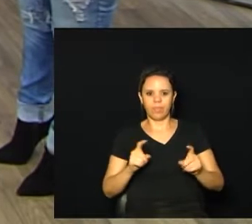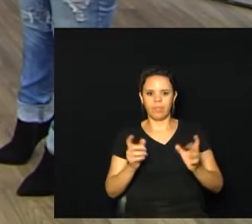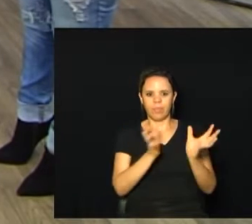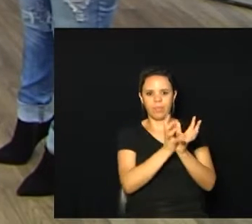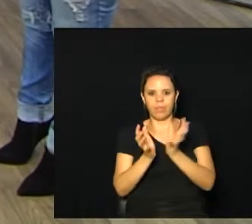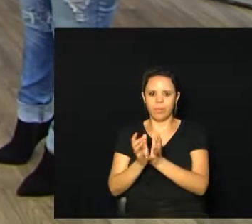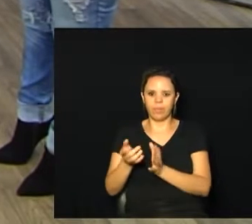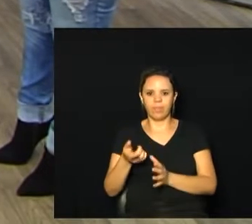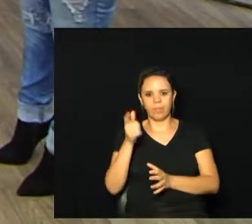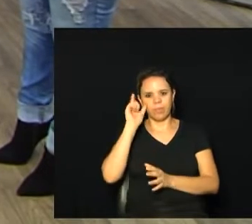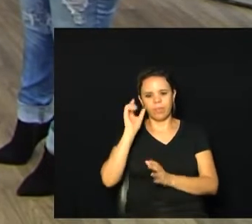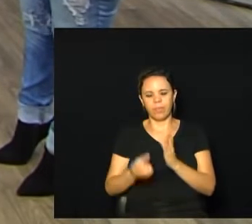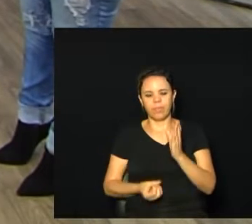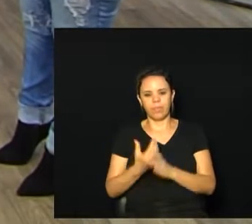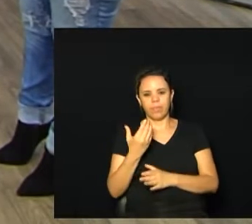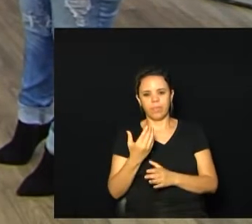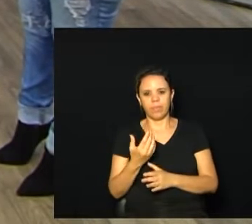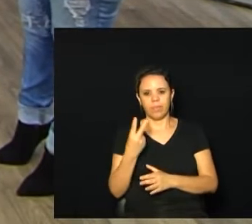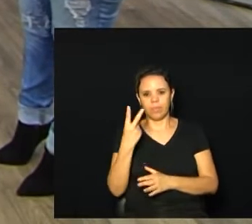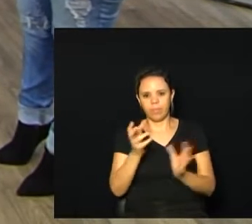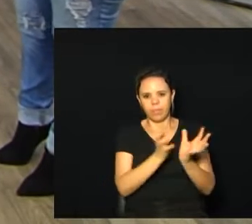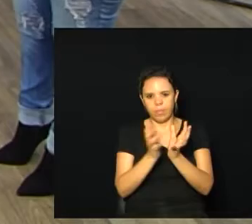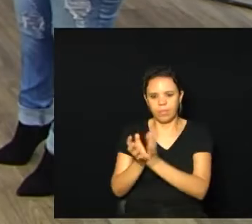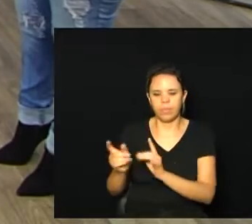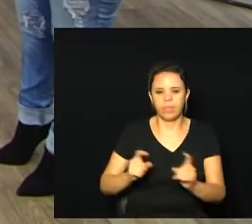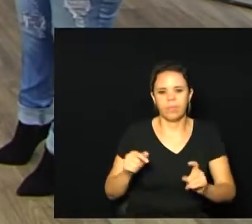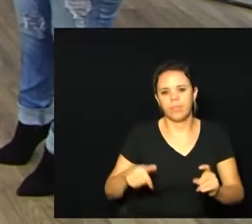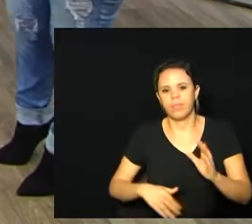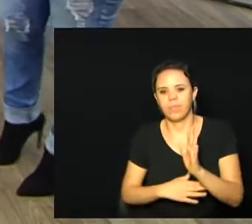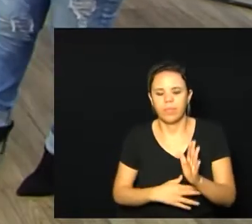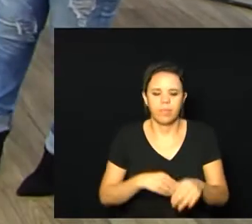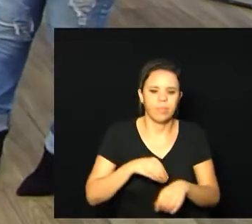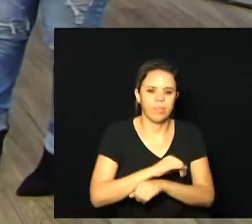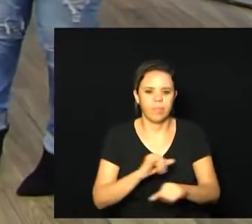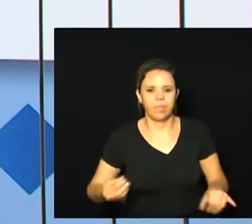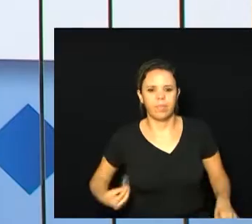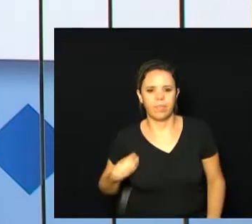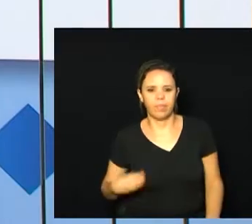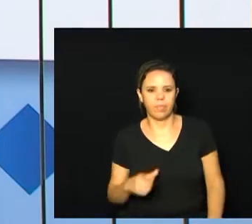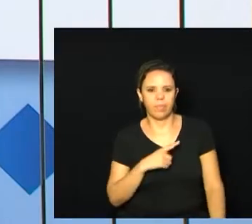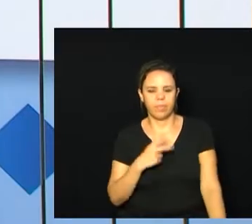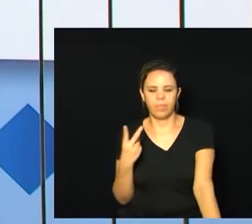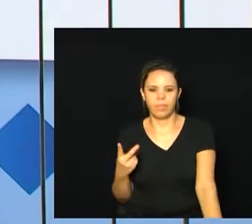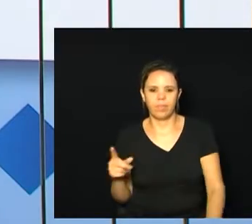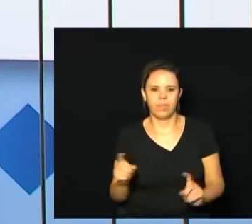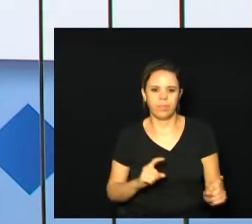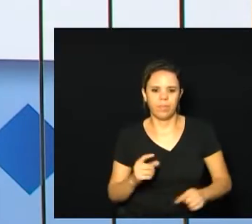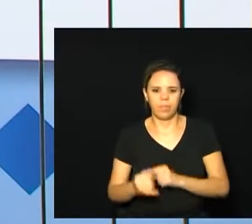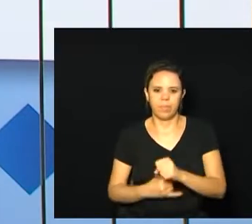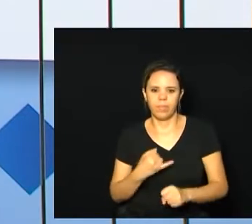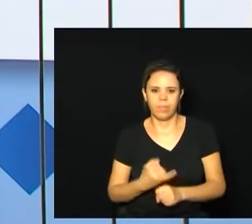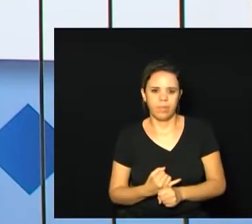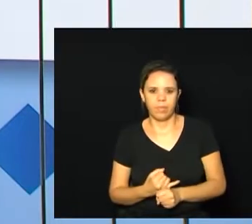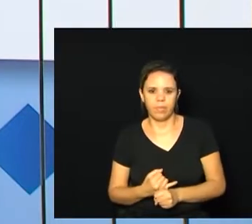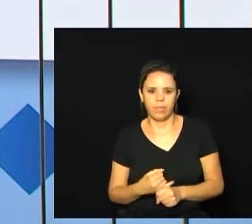comissão que aconteceu ontem. Ontem, 2 comissões se reuniram aqui com transmissão ao vivo e nós tivemos 2 reuniões remotas que